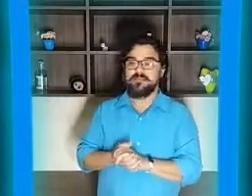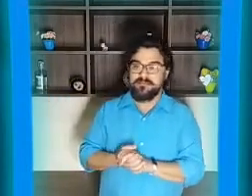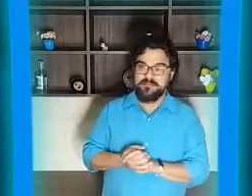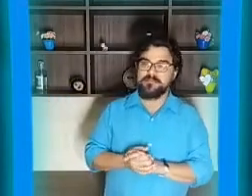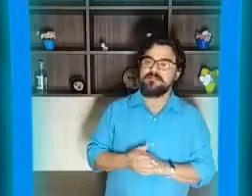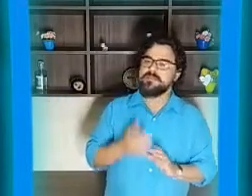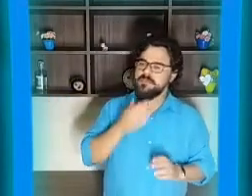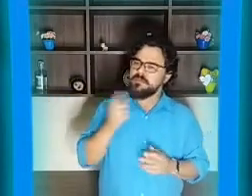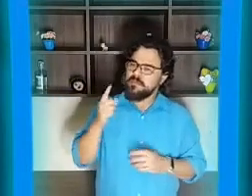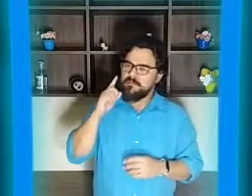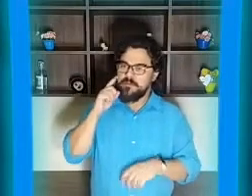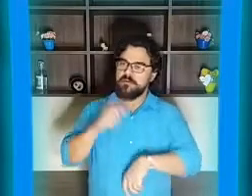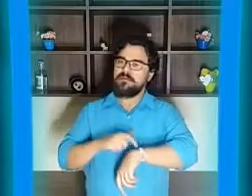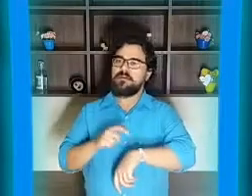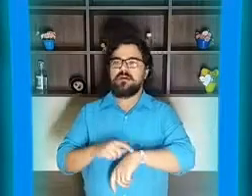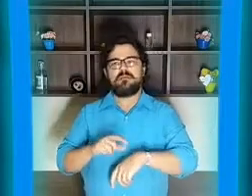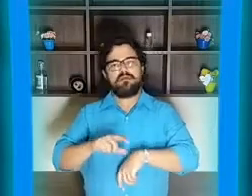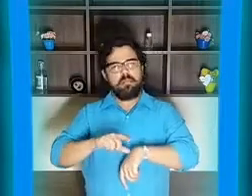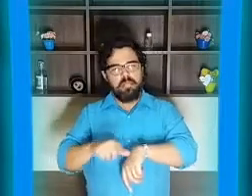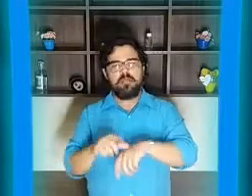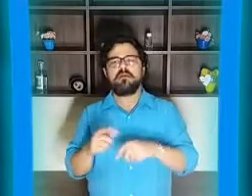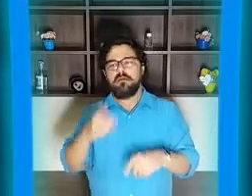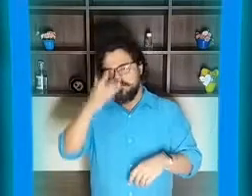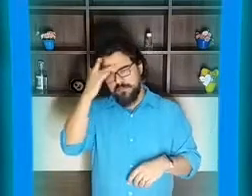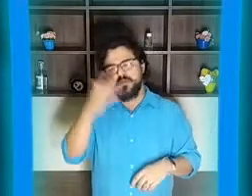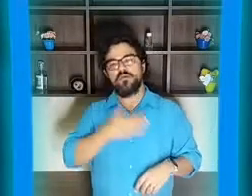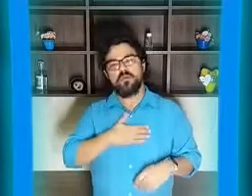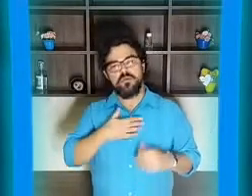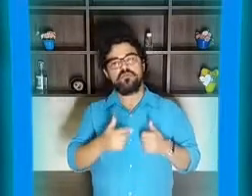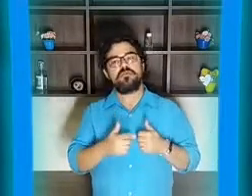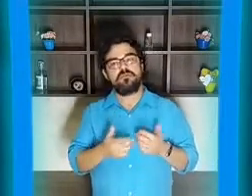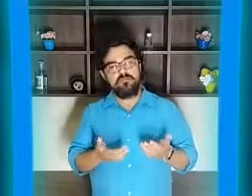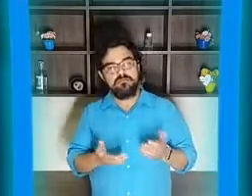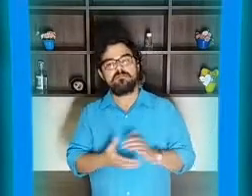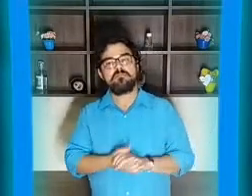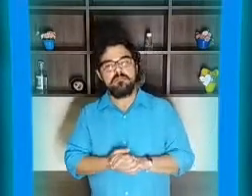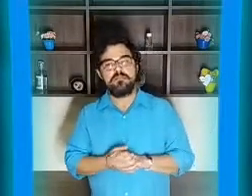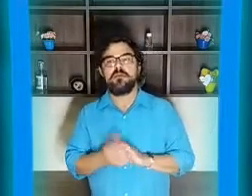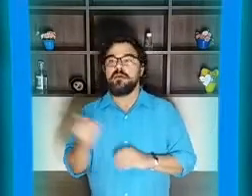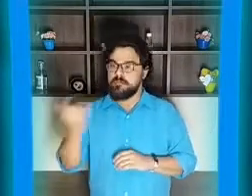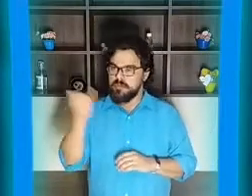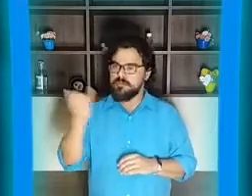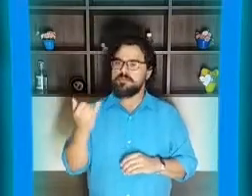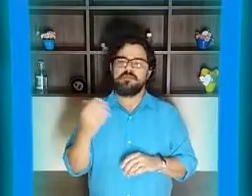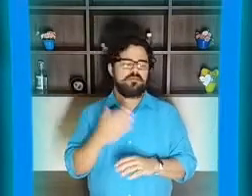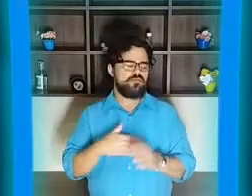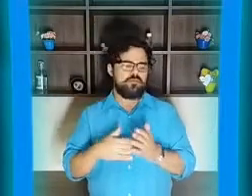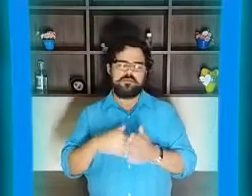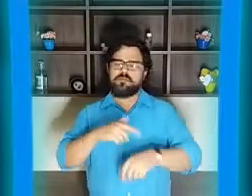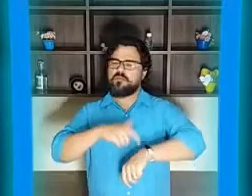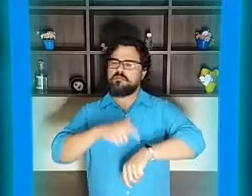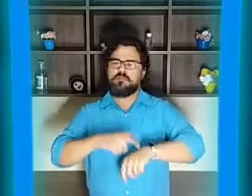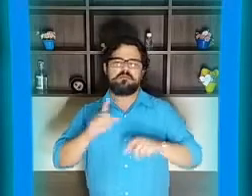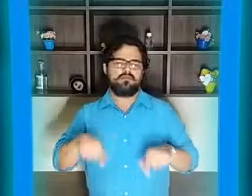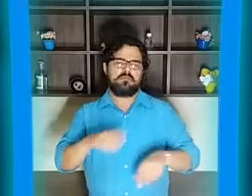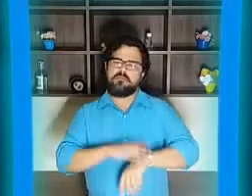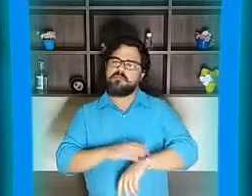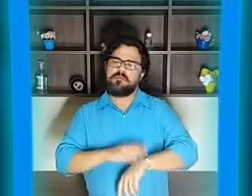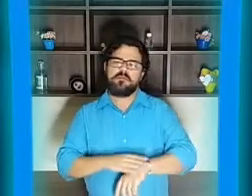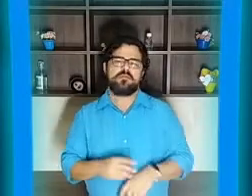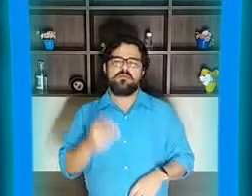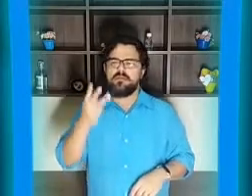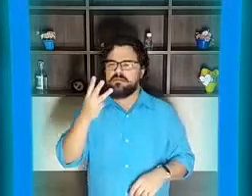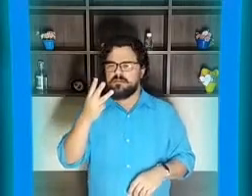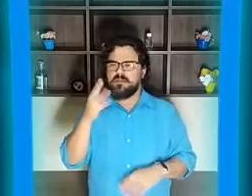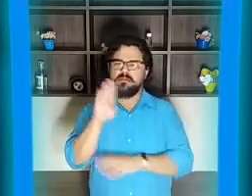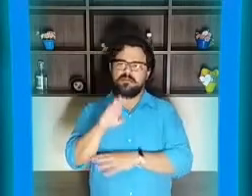o pessoal tá curtindo. Verdade, isso que é importante. Toda hora é hora. Eu tô aqui desde as 3 horas, desde a época que a live não tinha